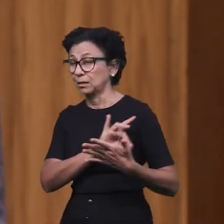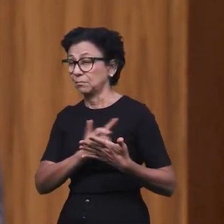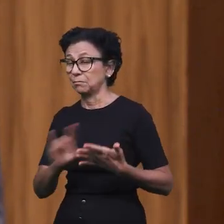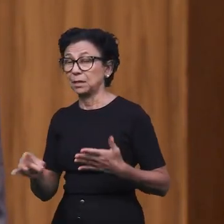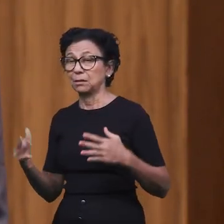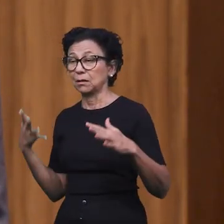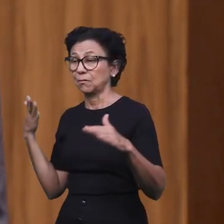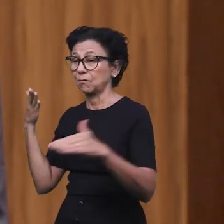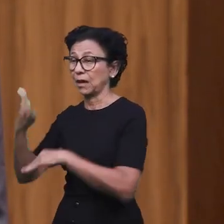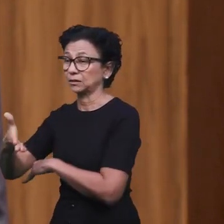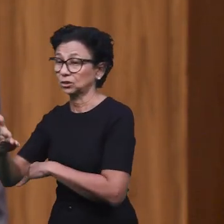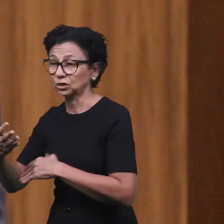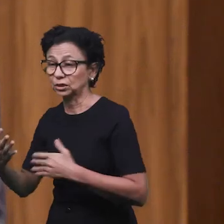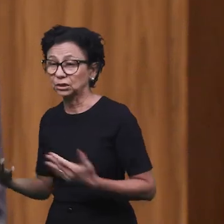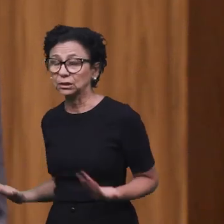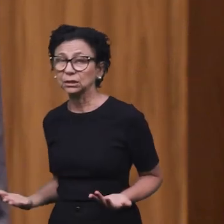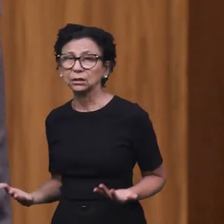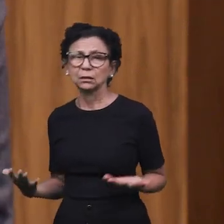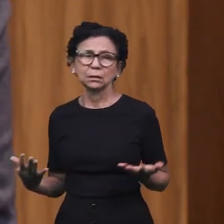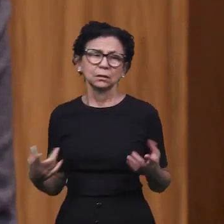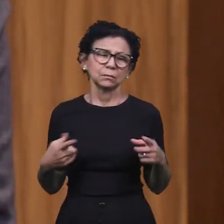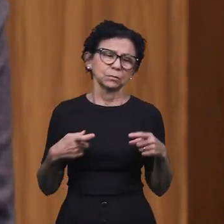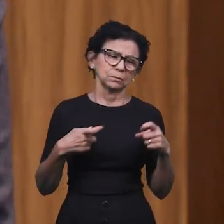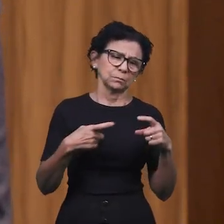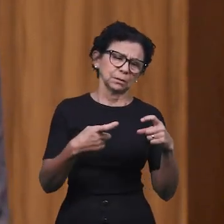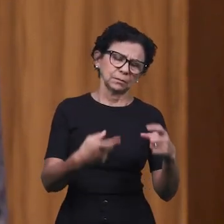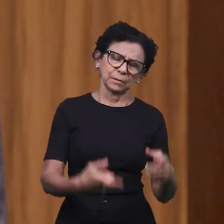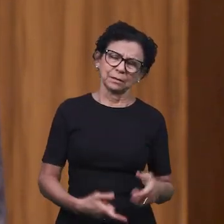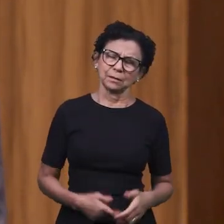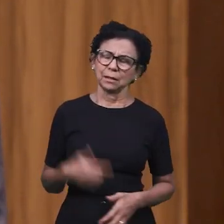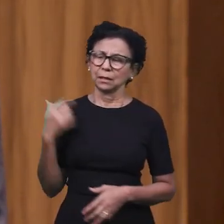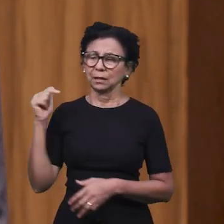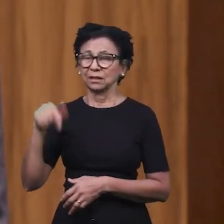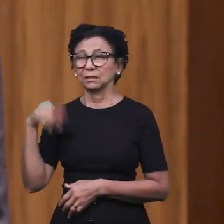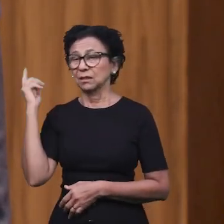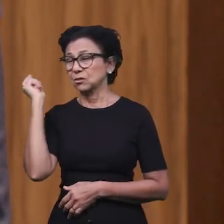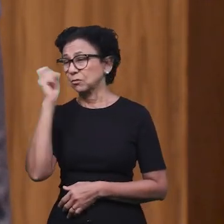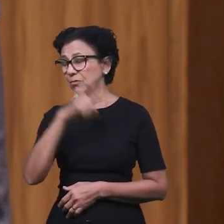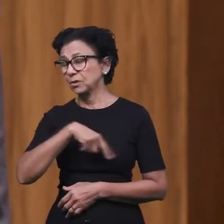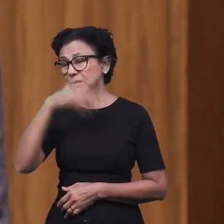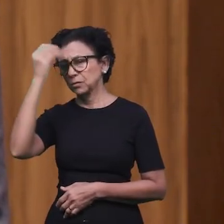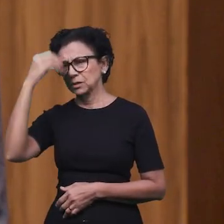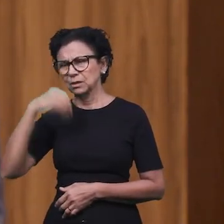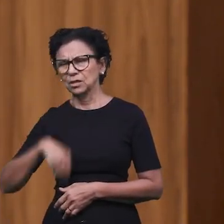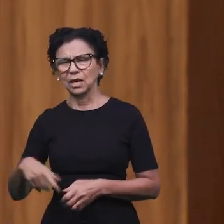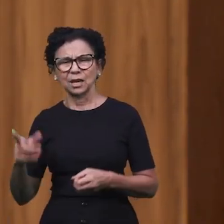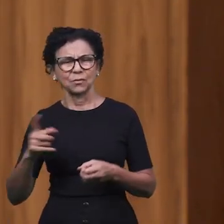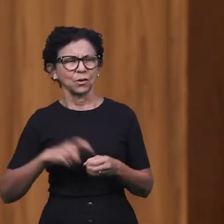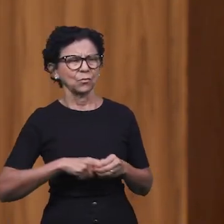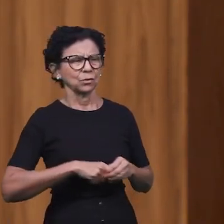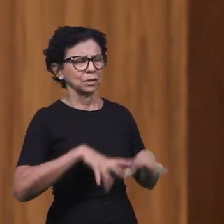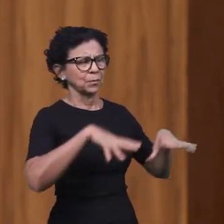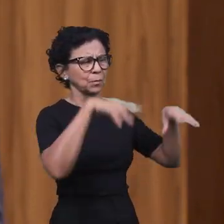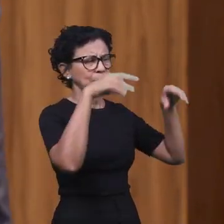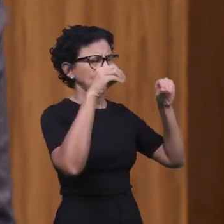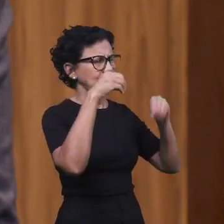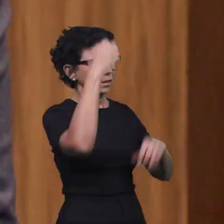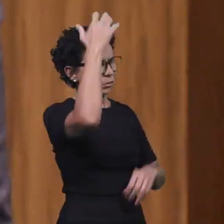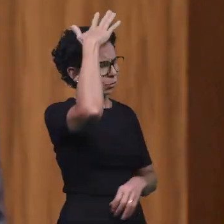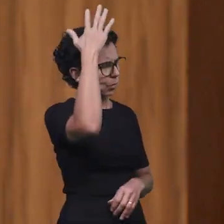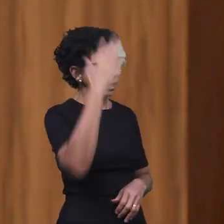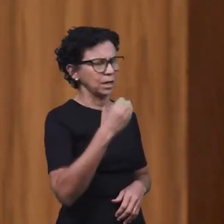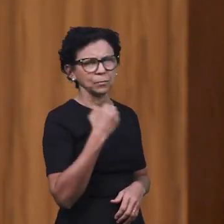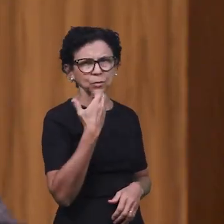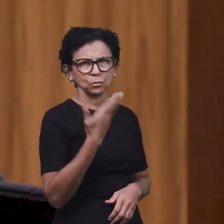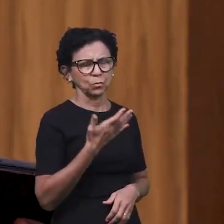propõe contra nós, são muitas batalhas que a gente está enfrentando aqui, não dá, vou desistir, vou voltar lá para o rei, porque eu só estava servindo o